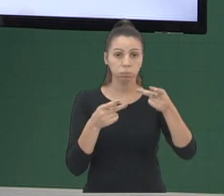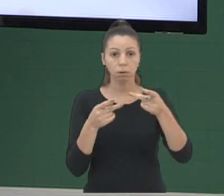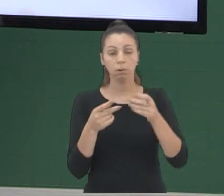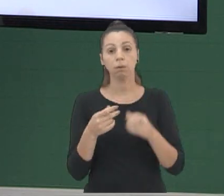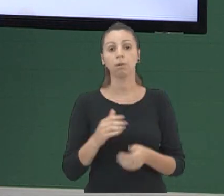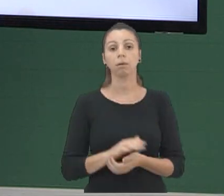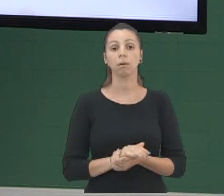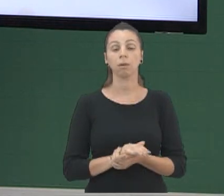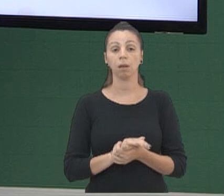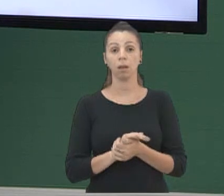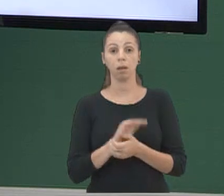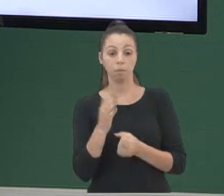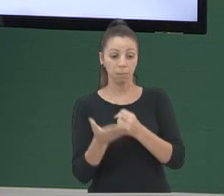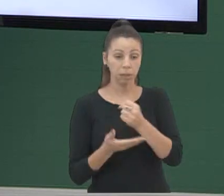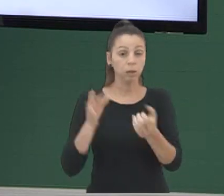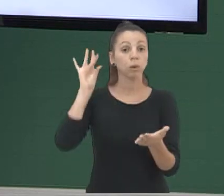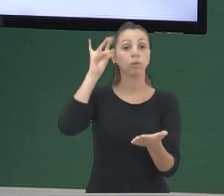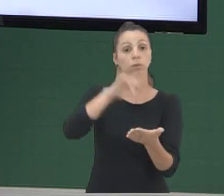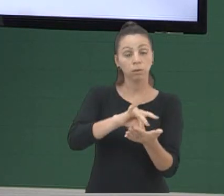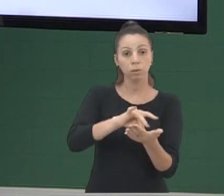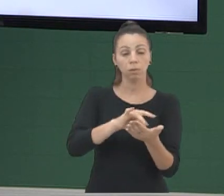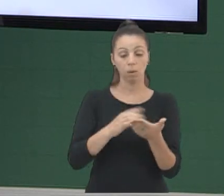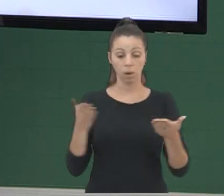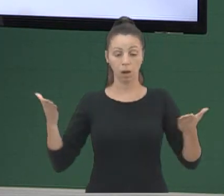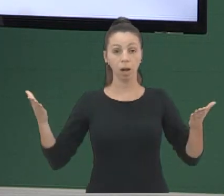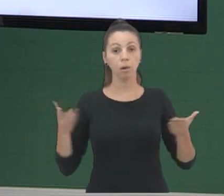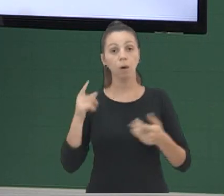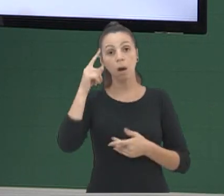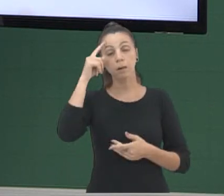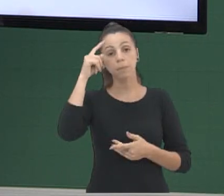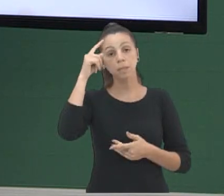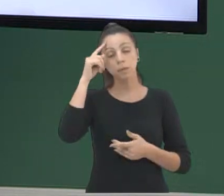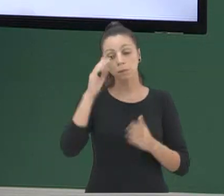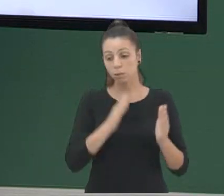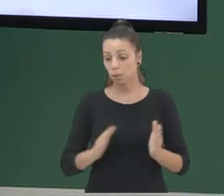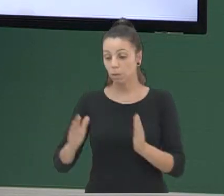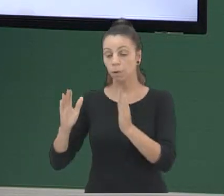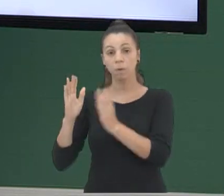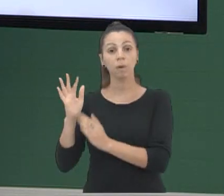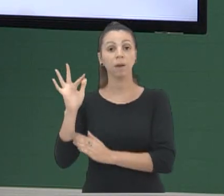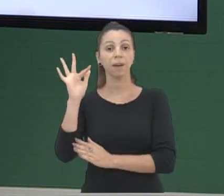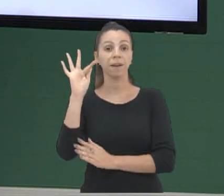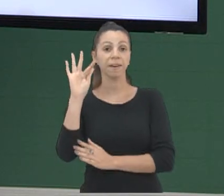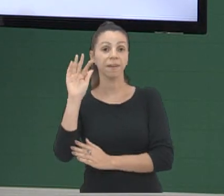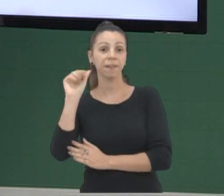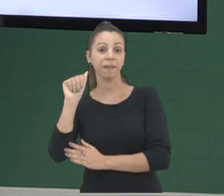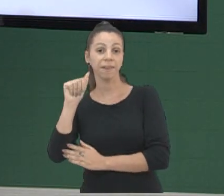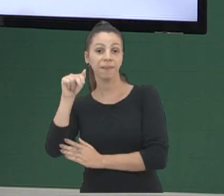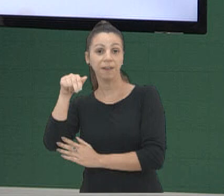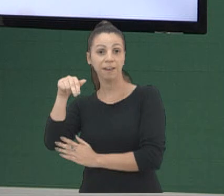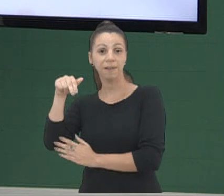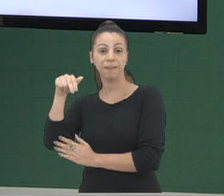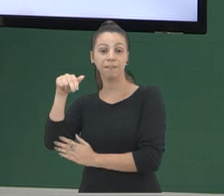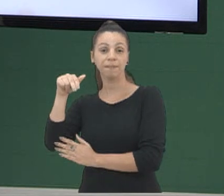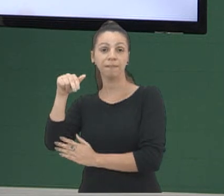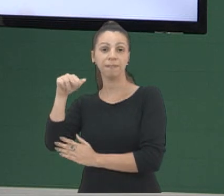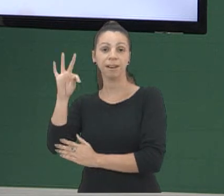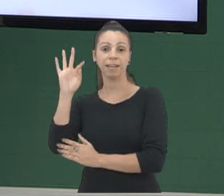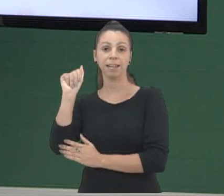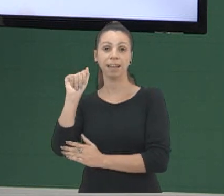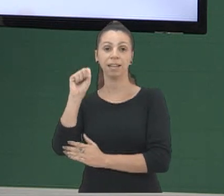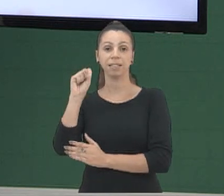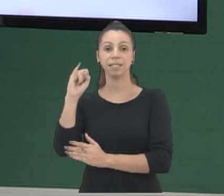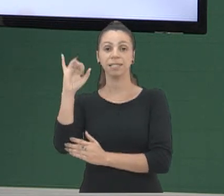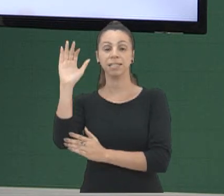no verídico. Aqui a gente está pensando na ficção, na fantasia, né? No artístico literário. E no